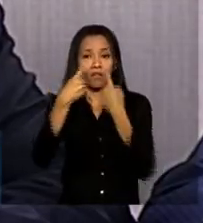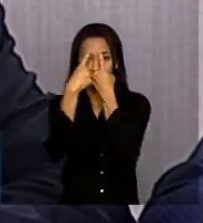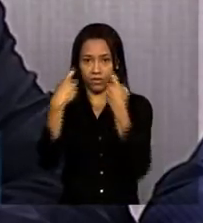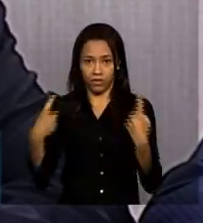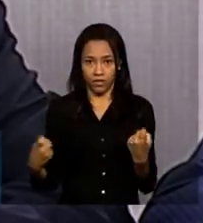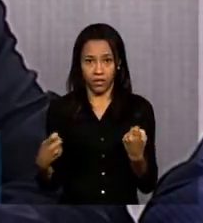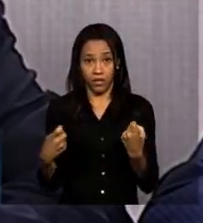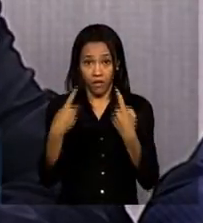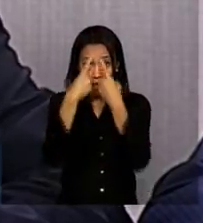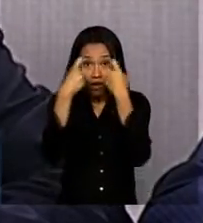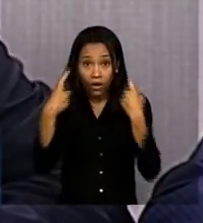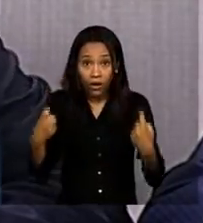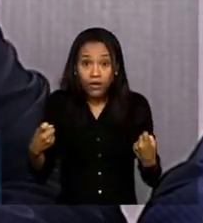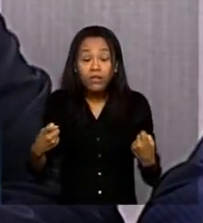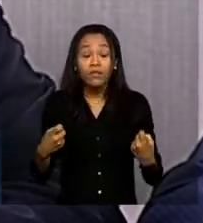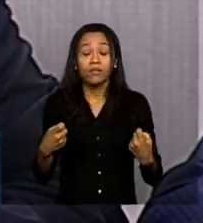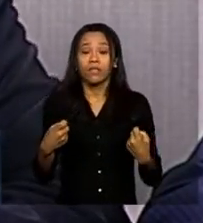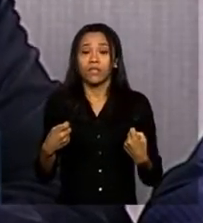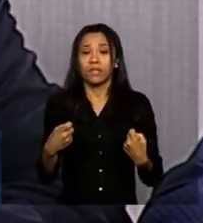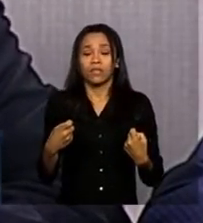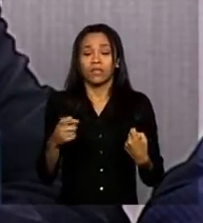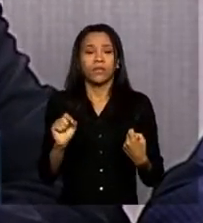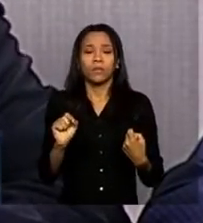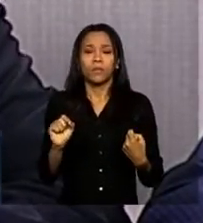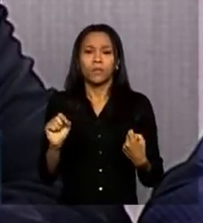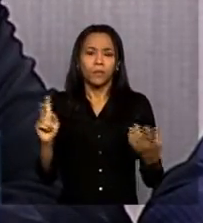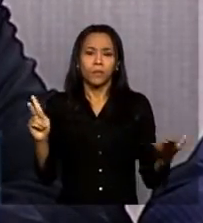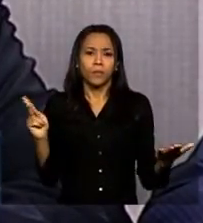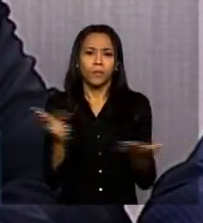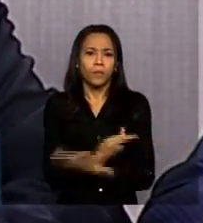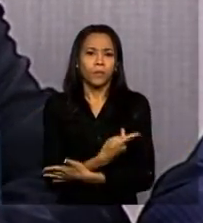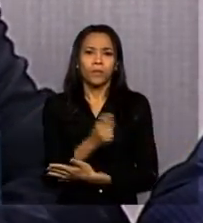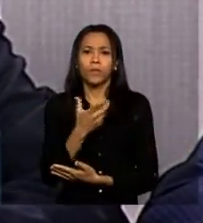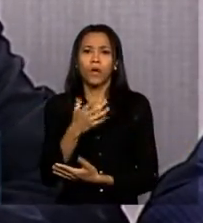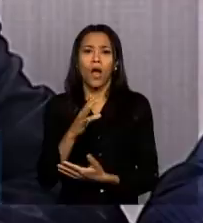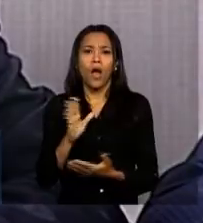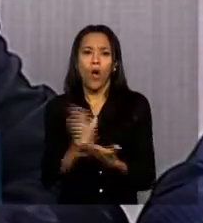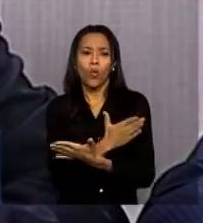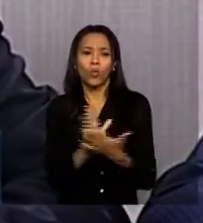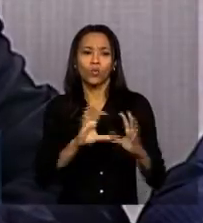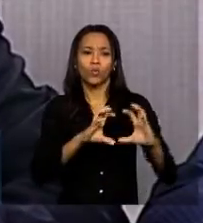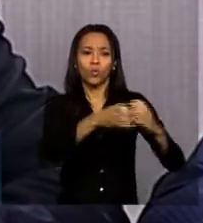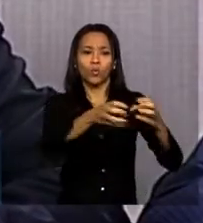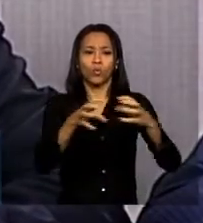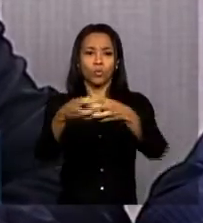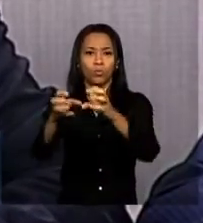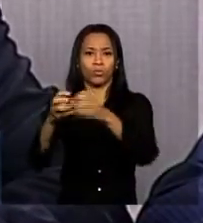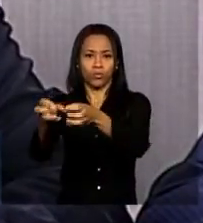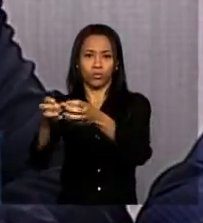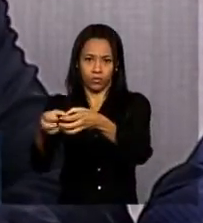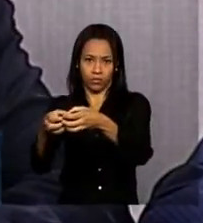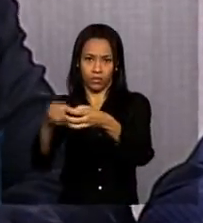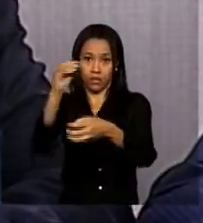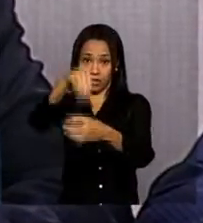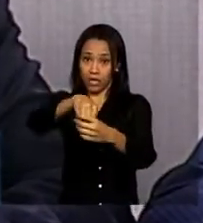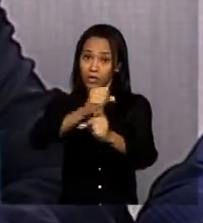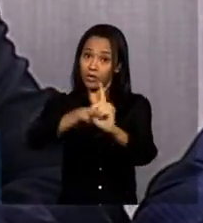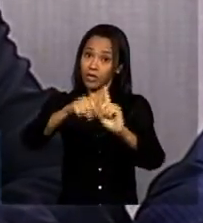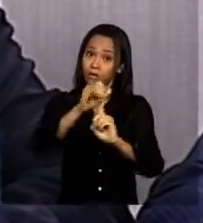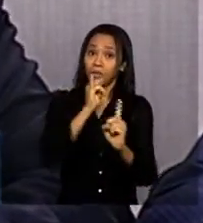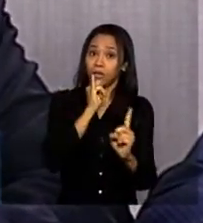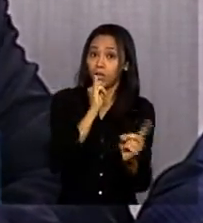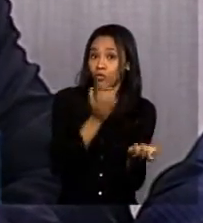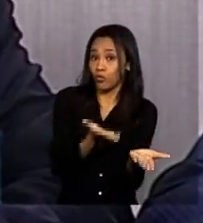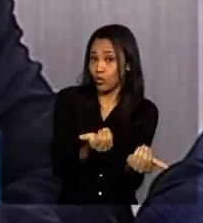Violência que costuma ter como principais vítimas alguns grupos que se destacam na nossa sociedade, como é o caso da